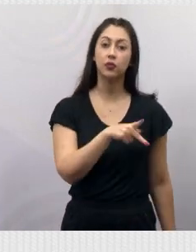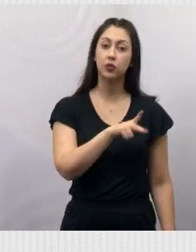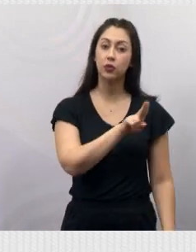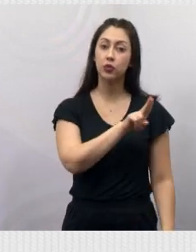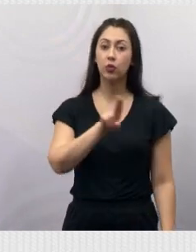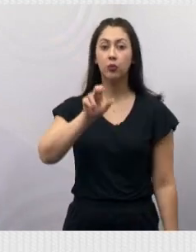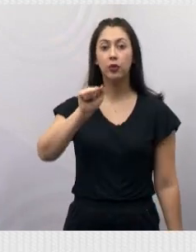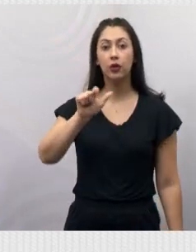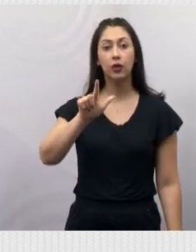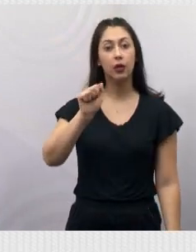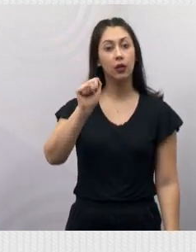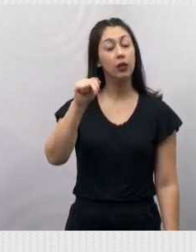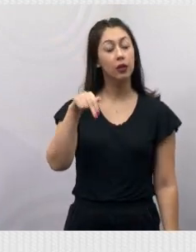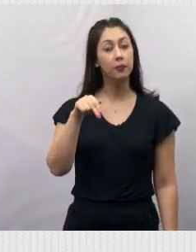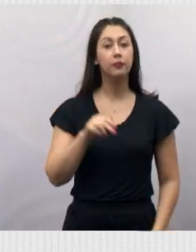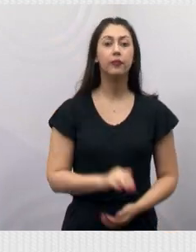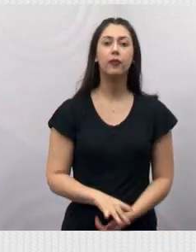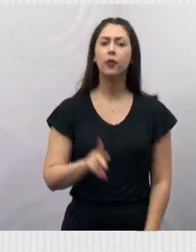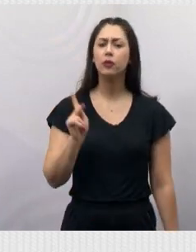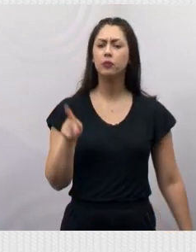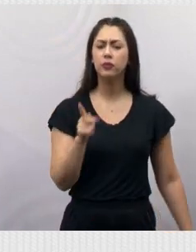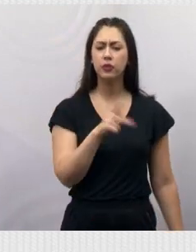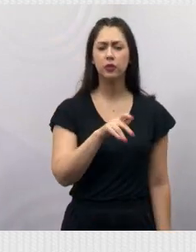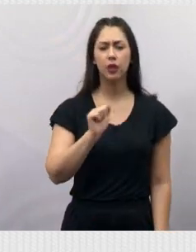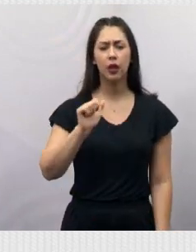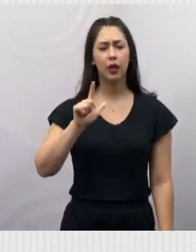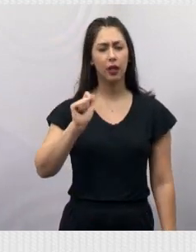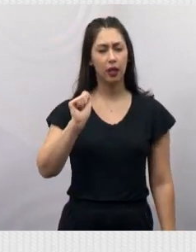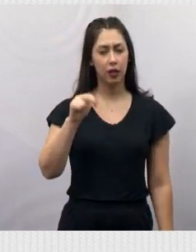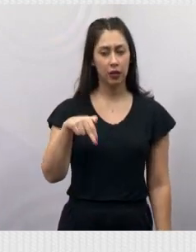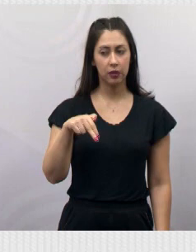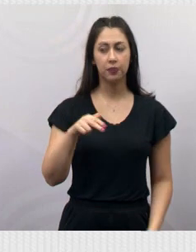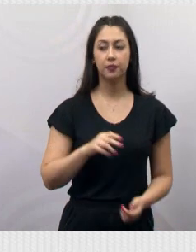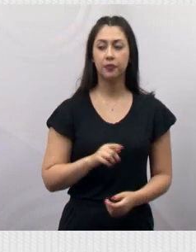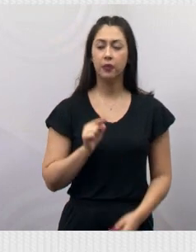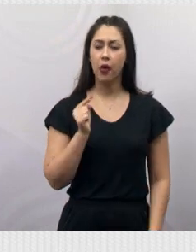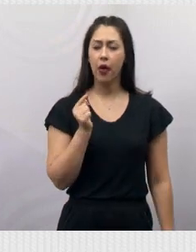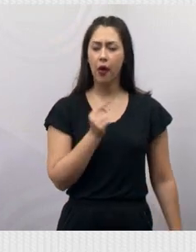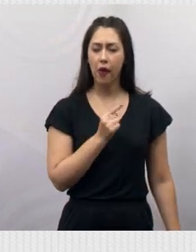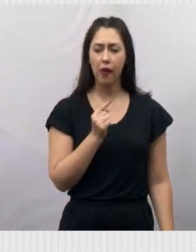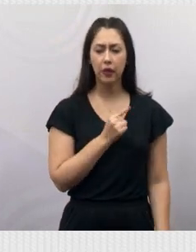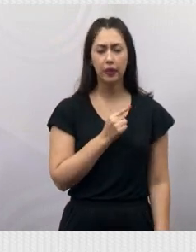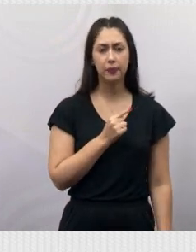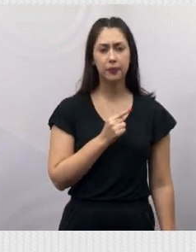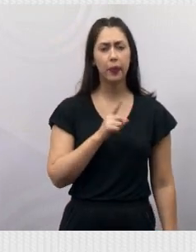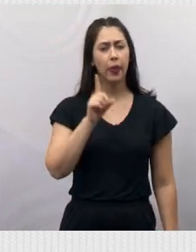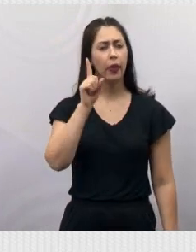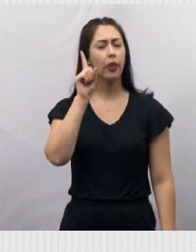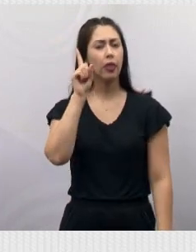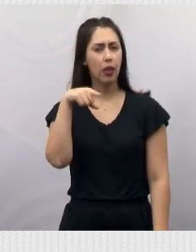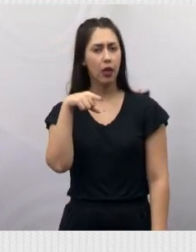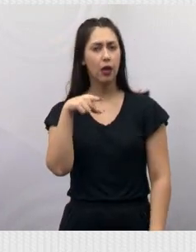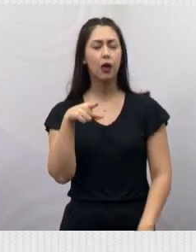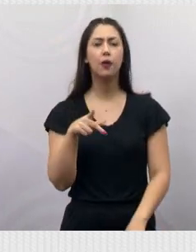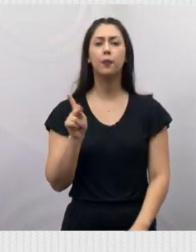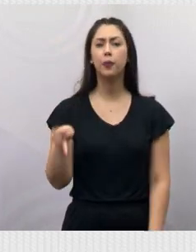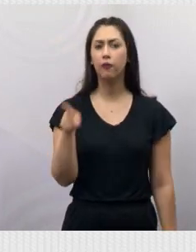Peloja. Professor Alain Peloja, né, ele é professor de educação